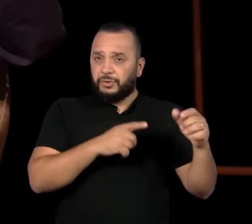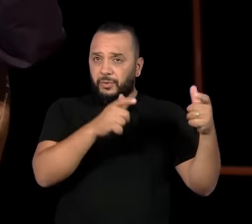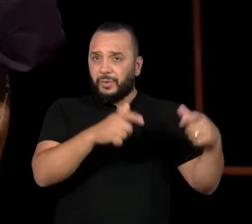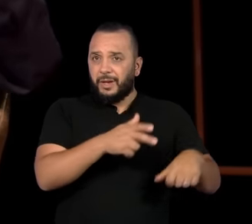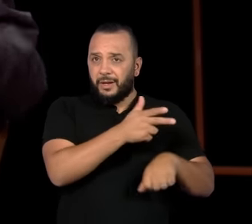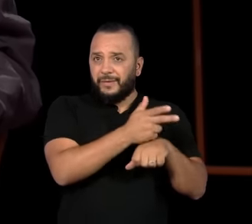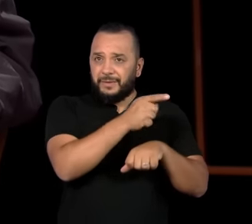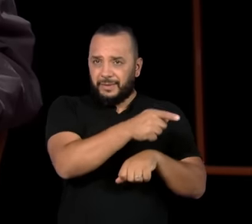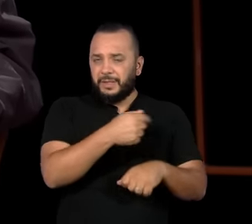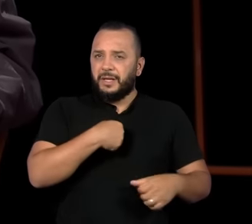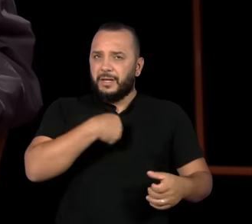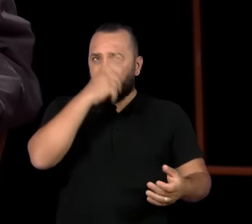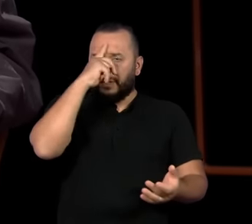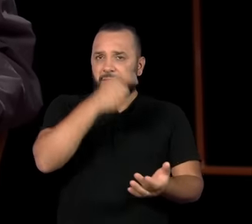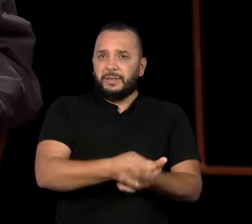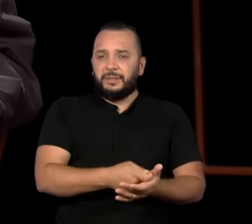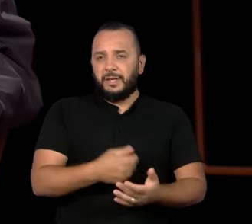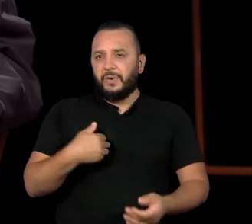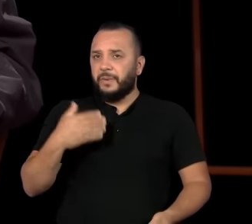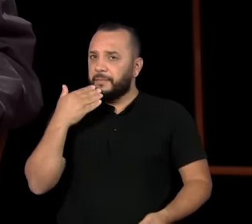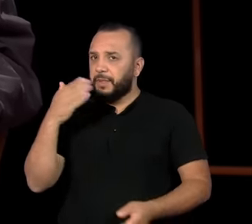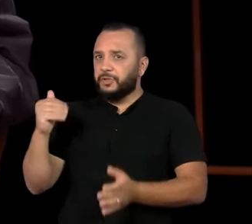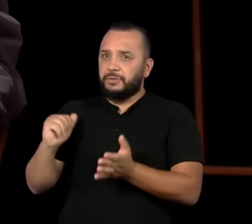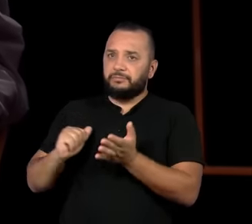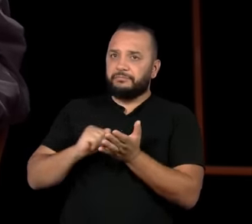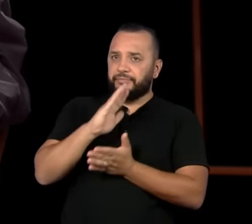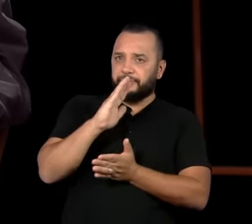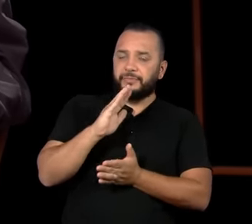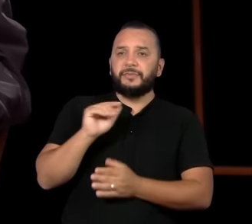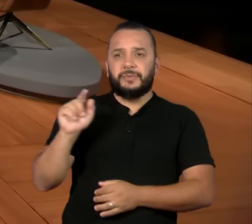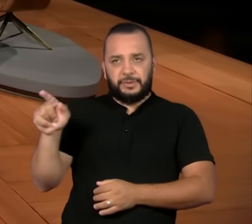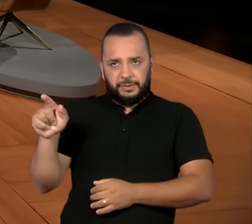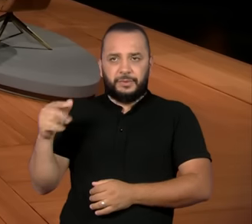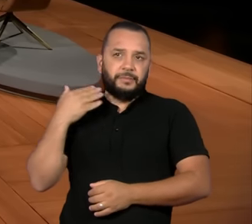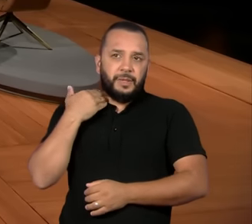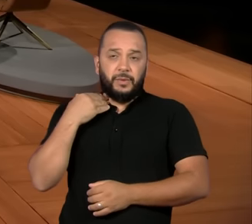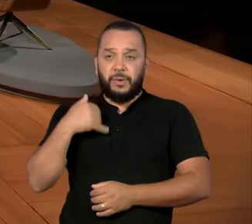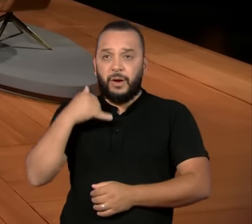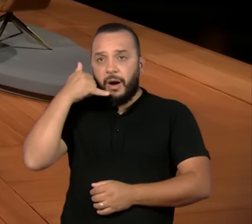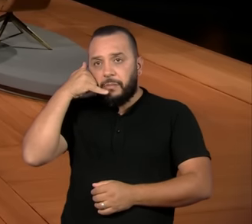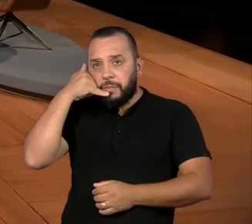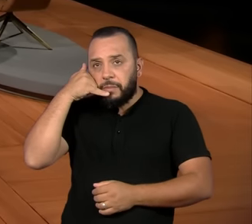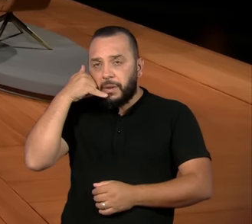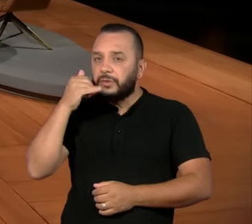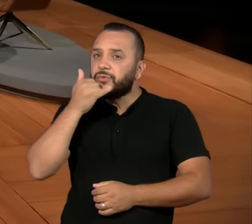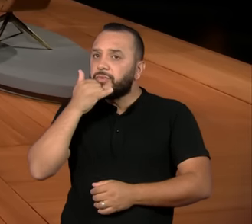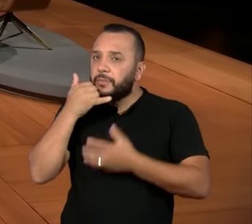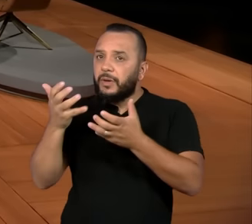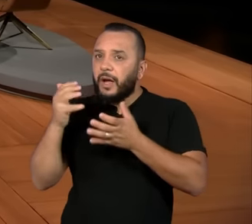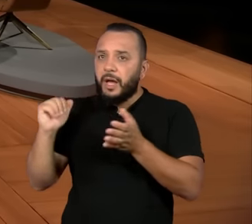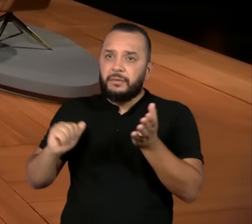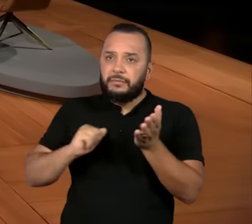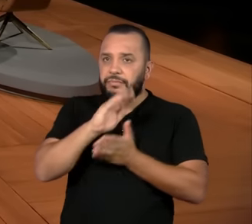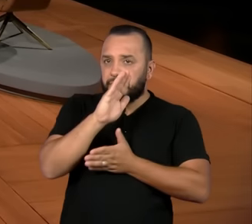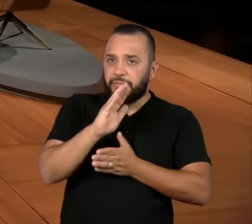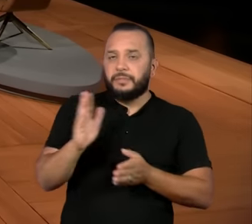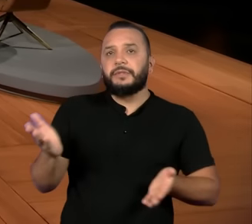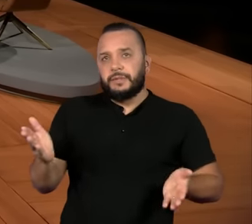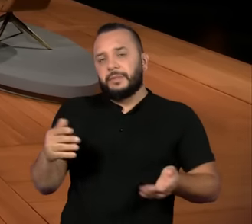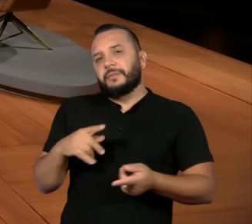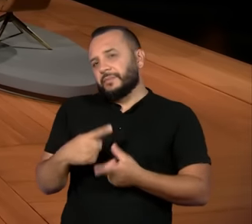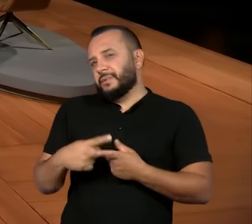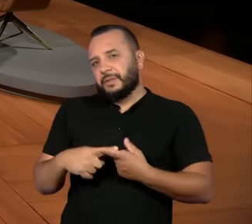decisão. Pedi demissão do banco por telefone. Existe isso. Liguei para o banco e falei, olha, eu quero demissão.